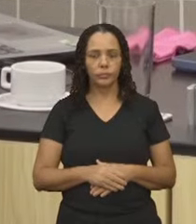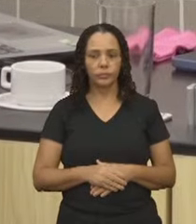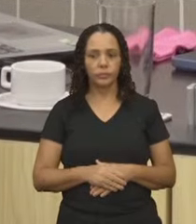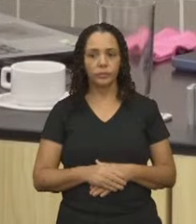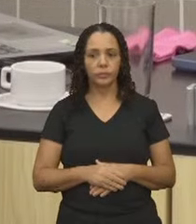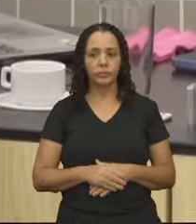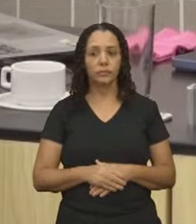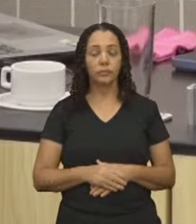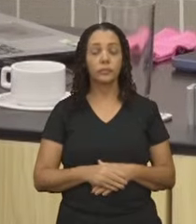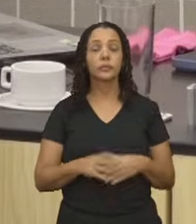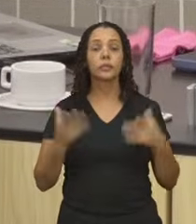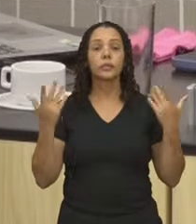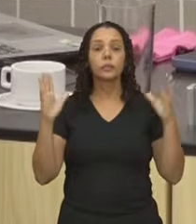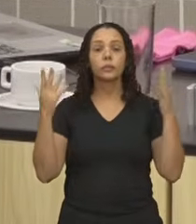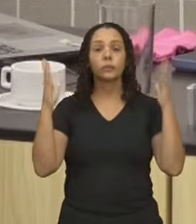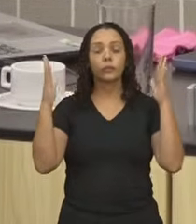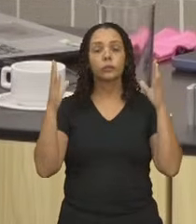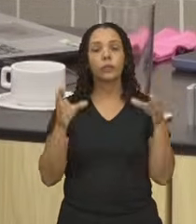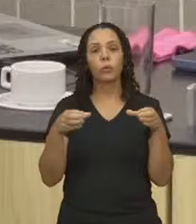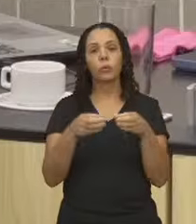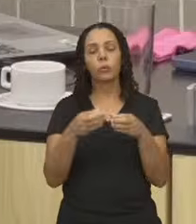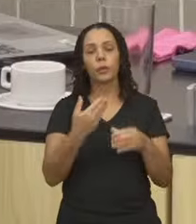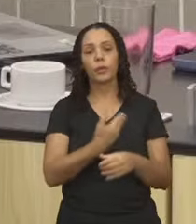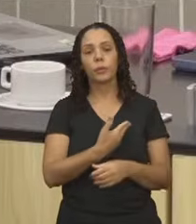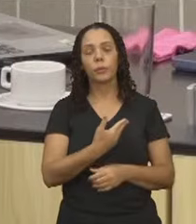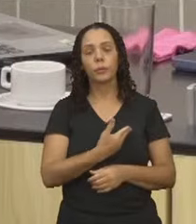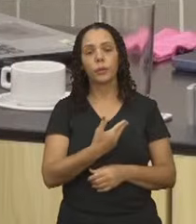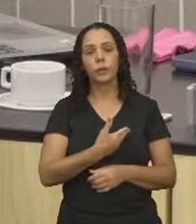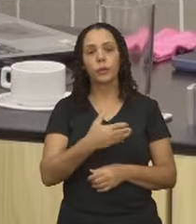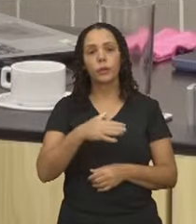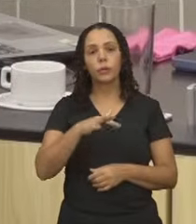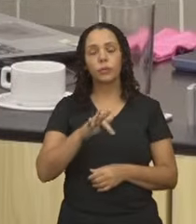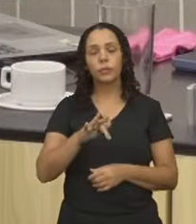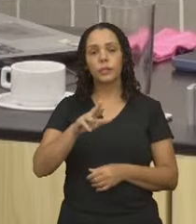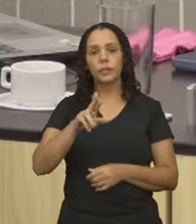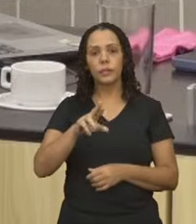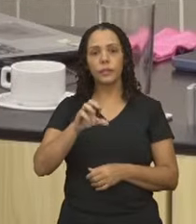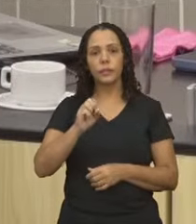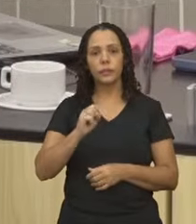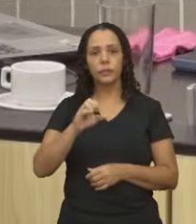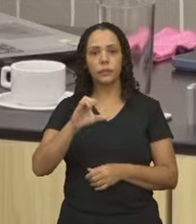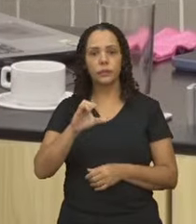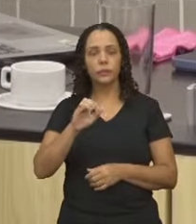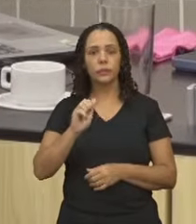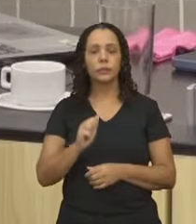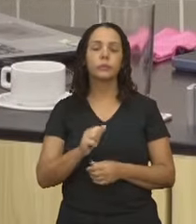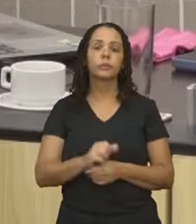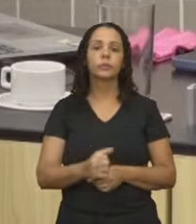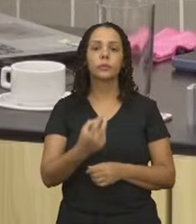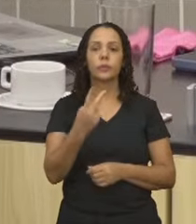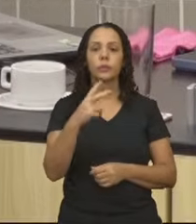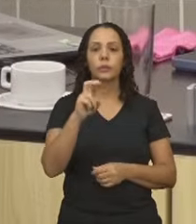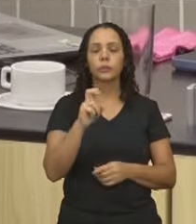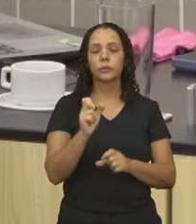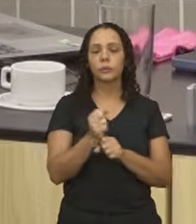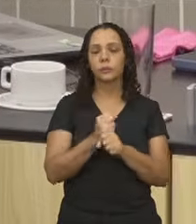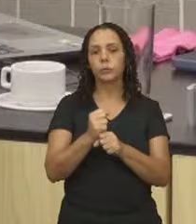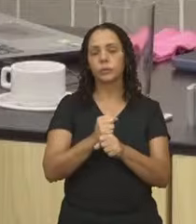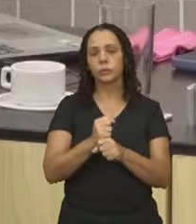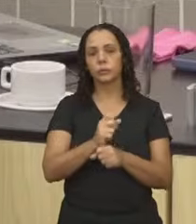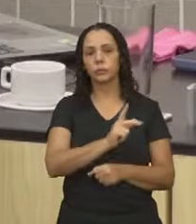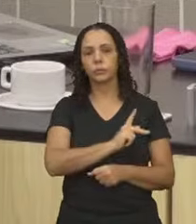Moção congratulatória ao Clube Amigos do Fusca pelos seus 25 anos, na pessoa do seu presidente,